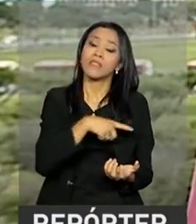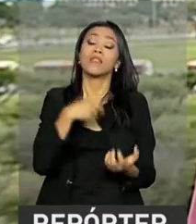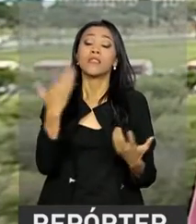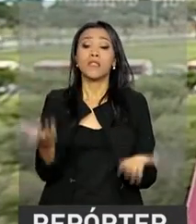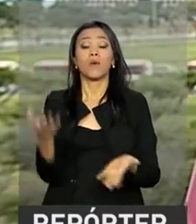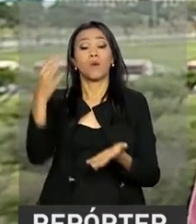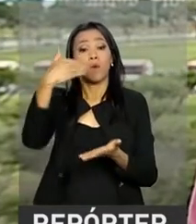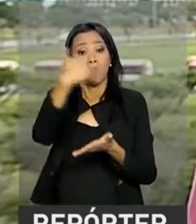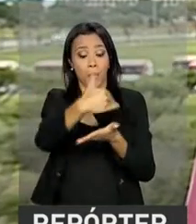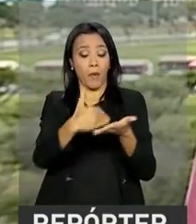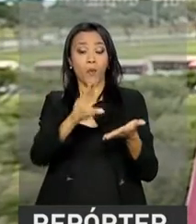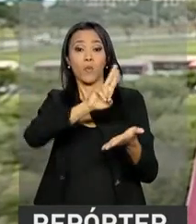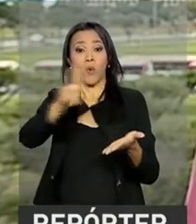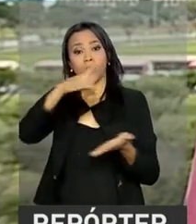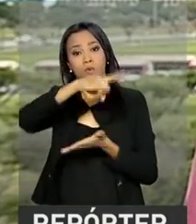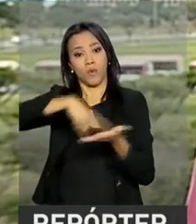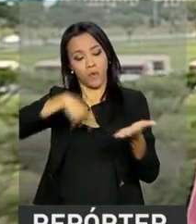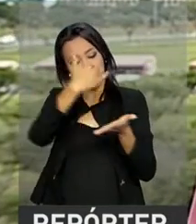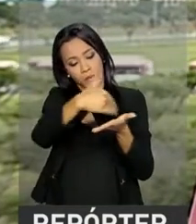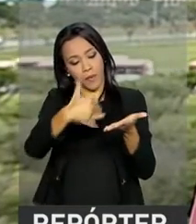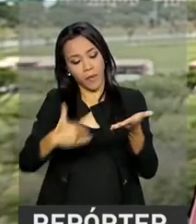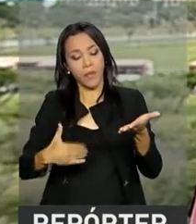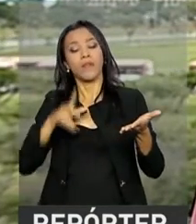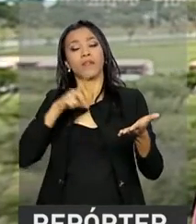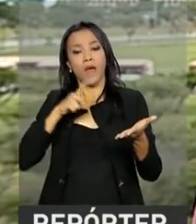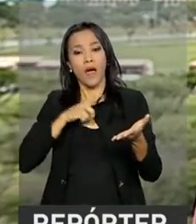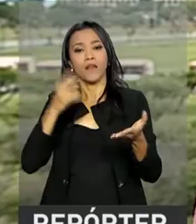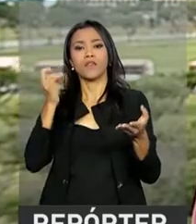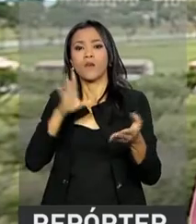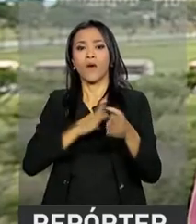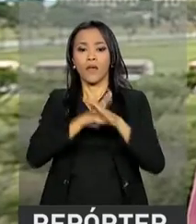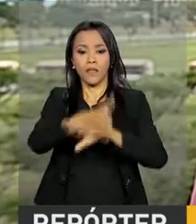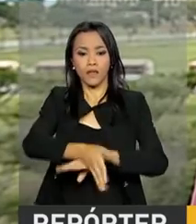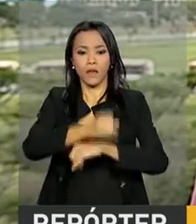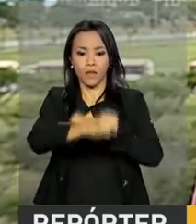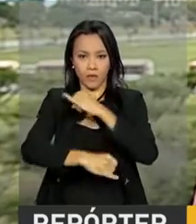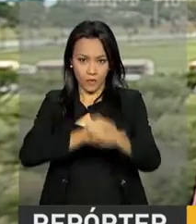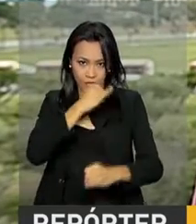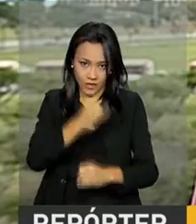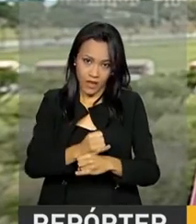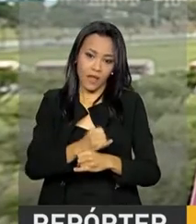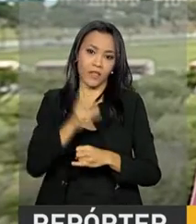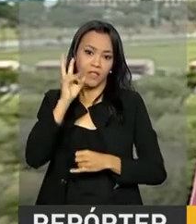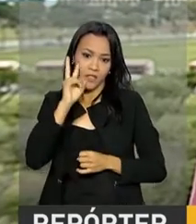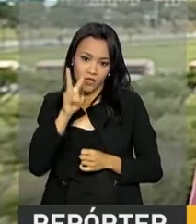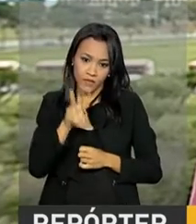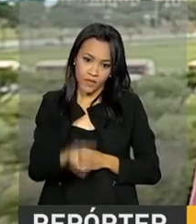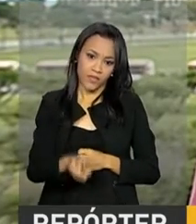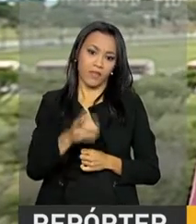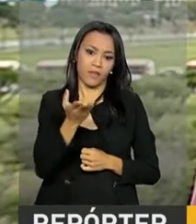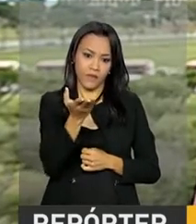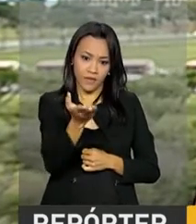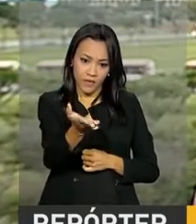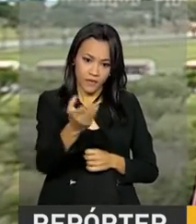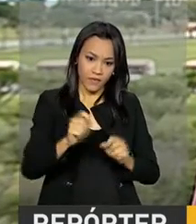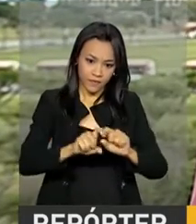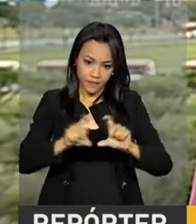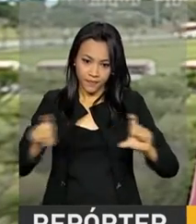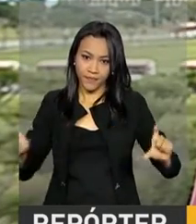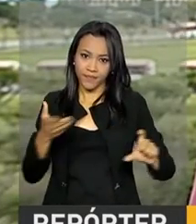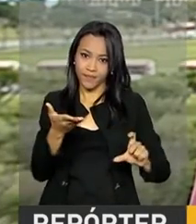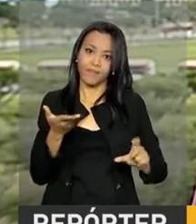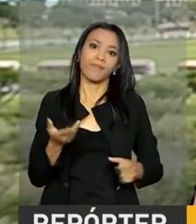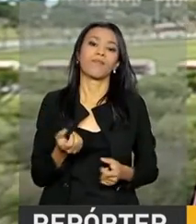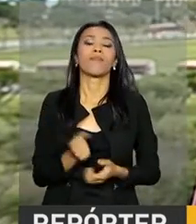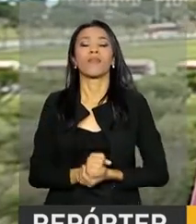apresentados para confirmar as informações está disponível no site do prouni e é essa página na internet que está aparecendo aí na sua